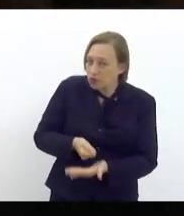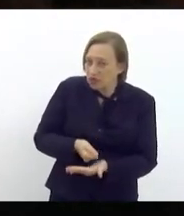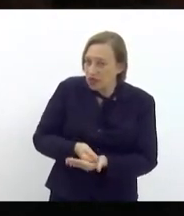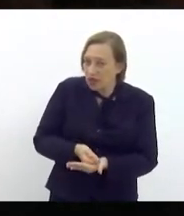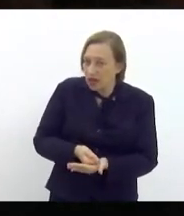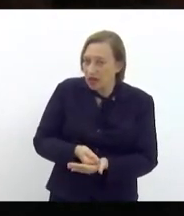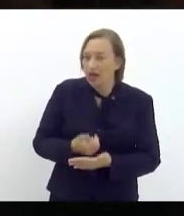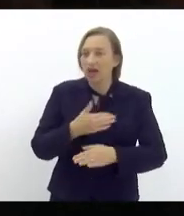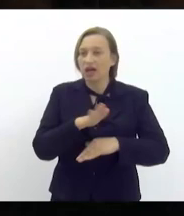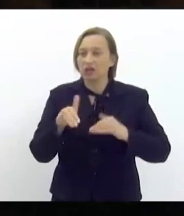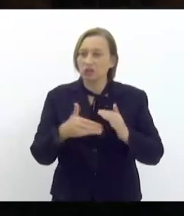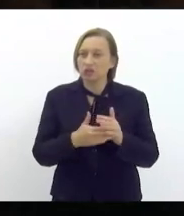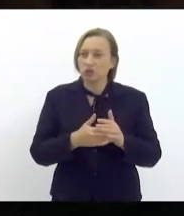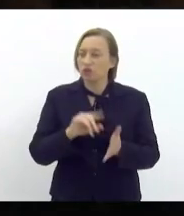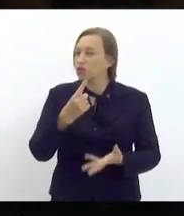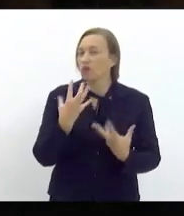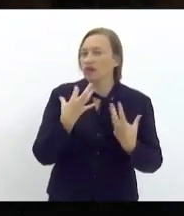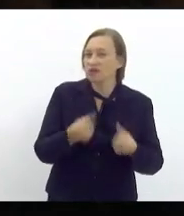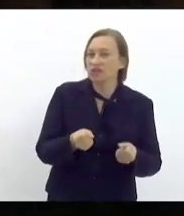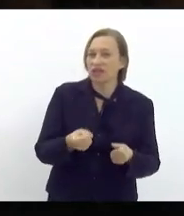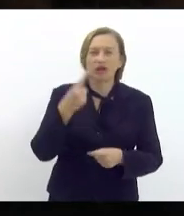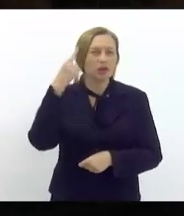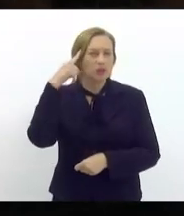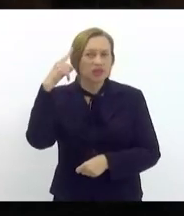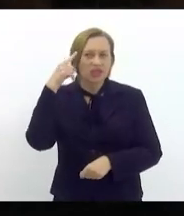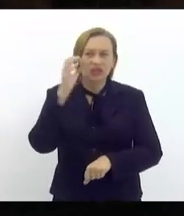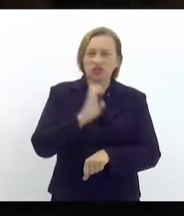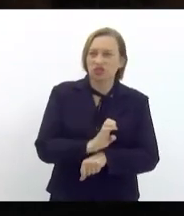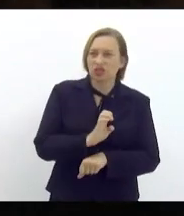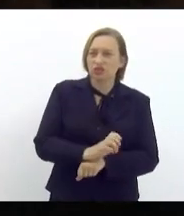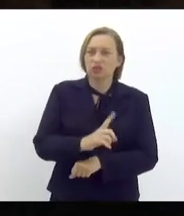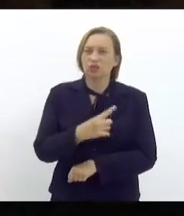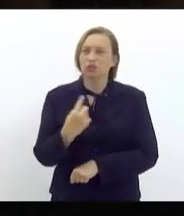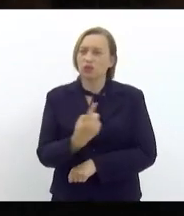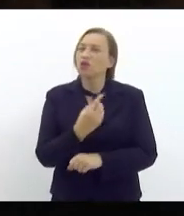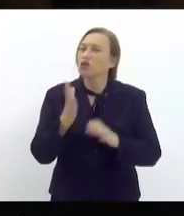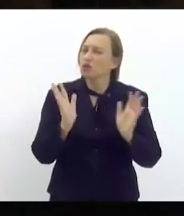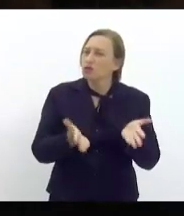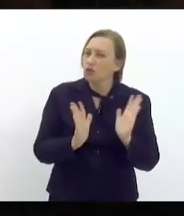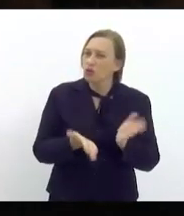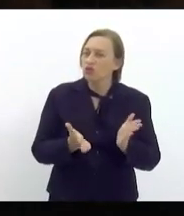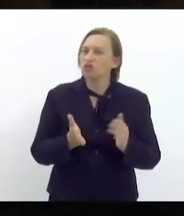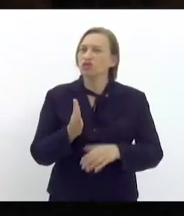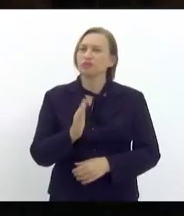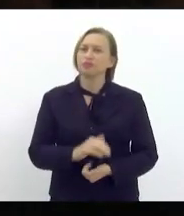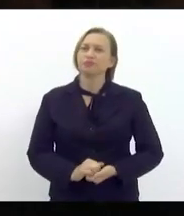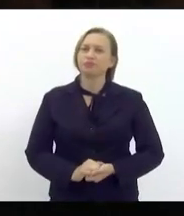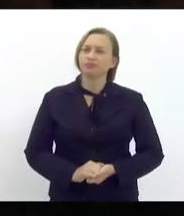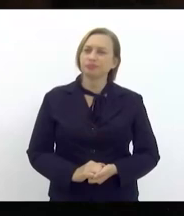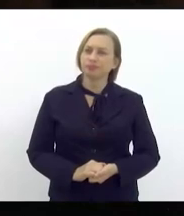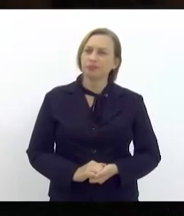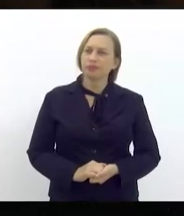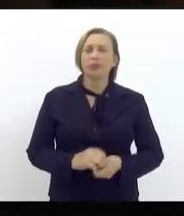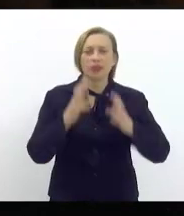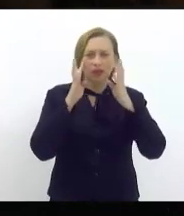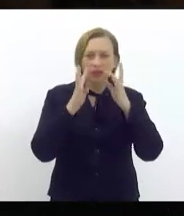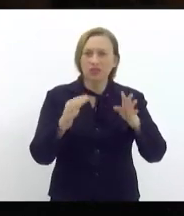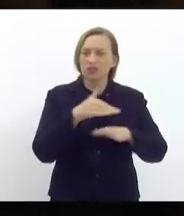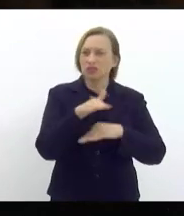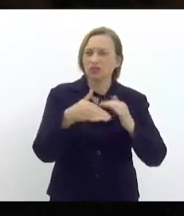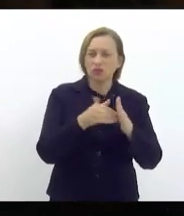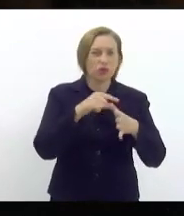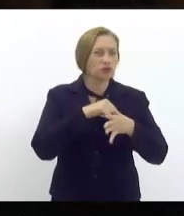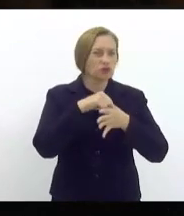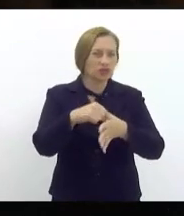frente é inadmissível pensar que o nosso estado que hoje já há previsão e aí chama a atenção de todos os